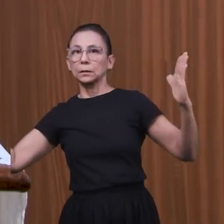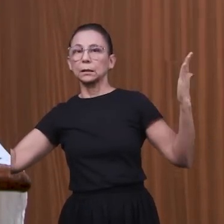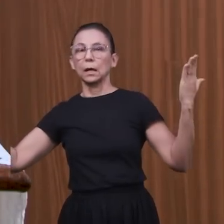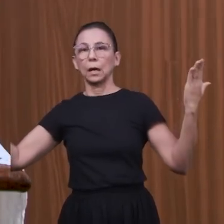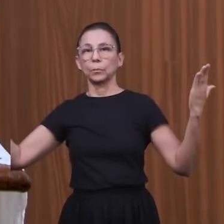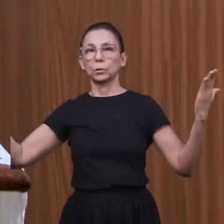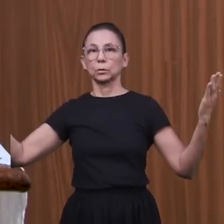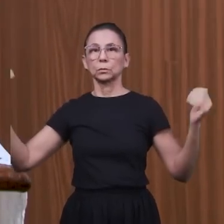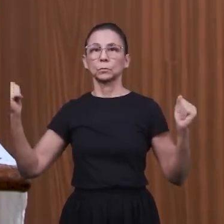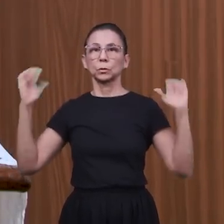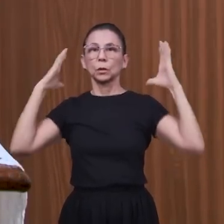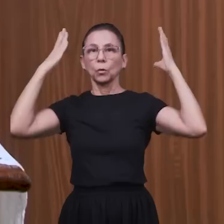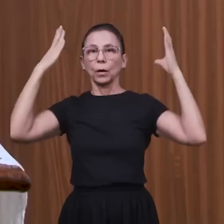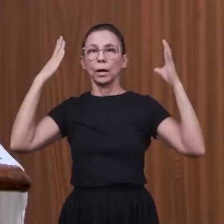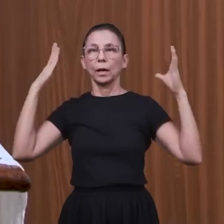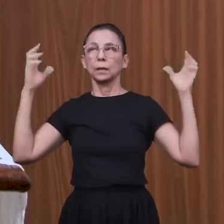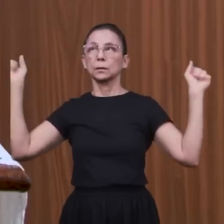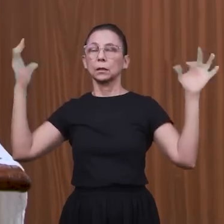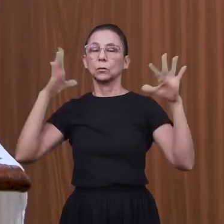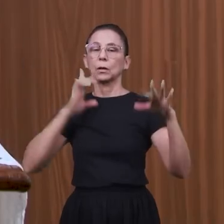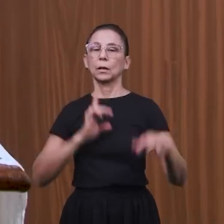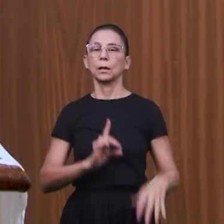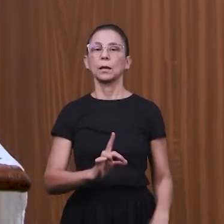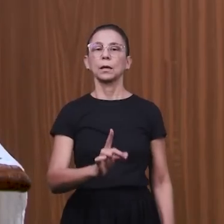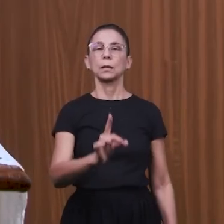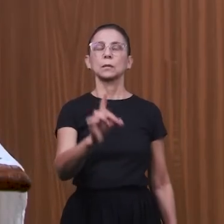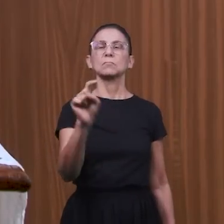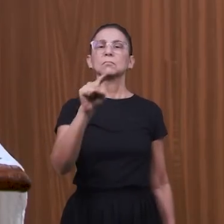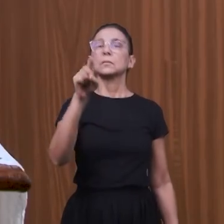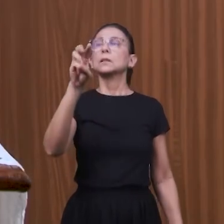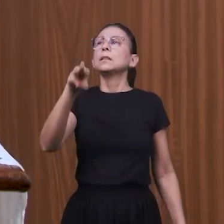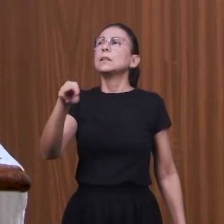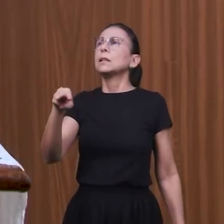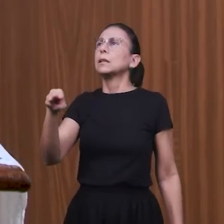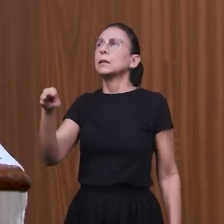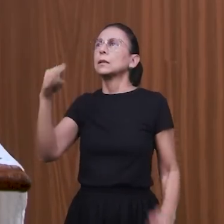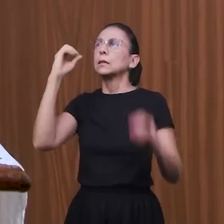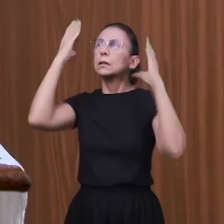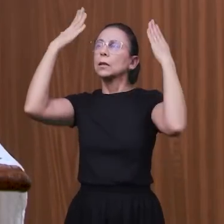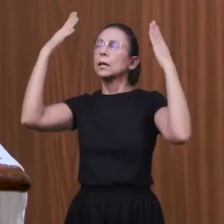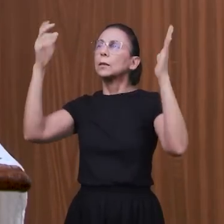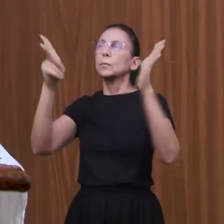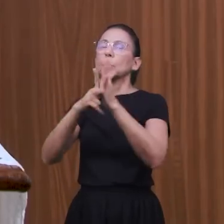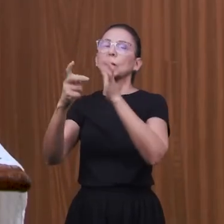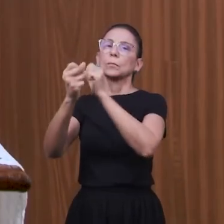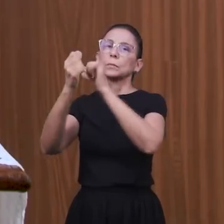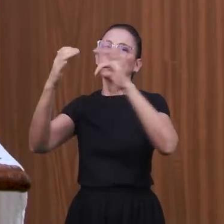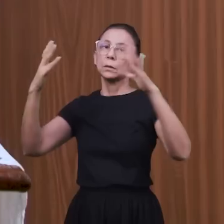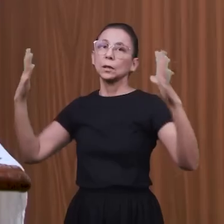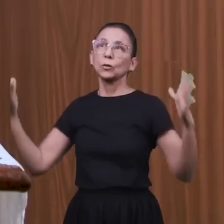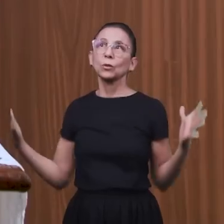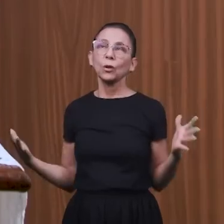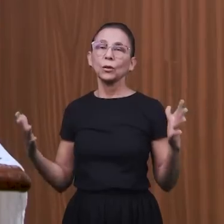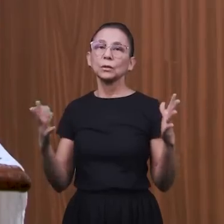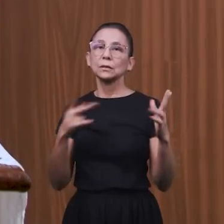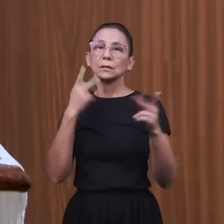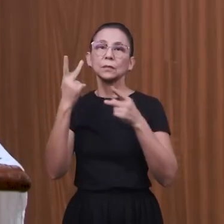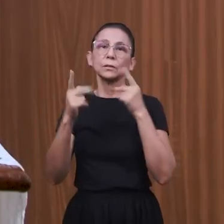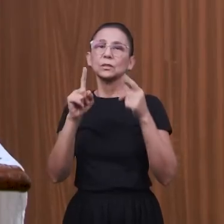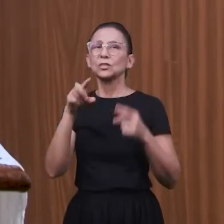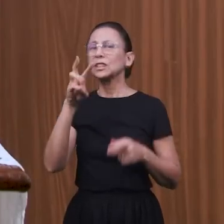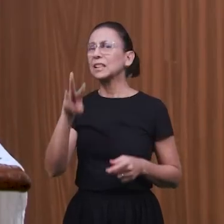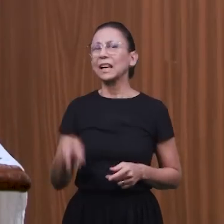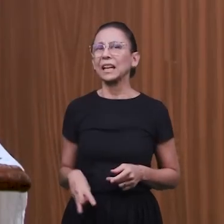eternos, porque entrará o Rei da Glória. Quem é este, o Rei da Glória? Está falando de quem? Dele? Ele era o